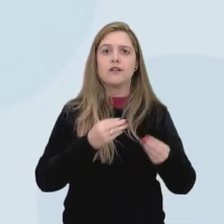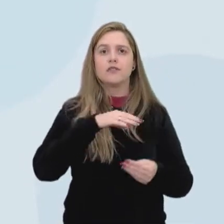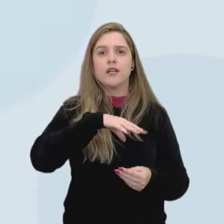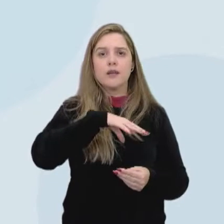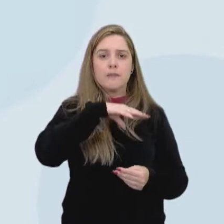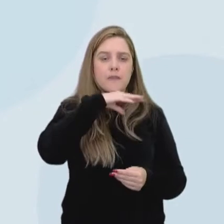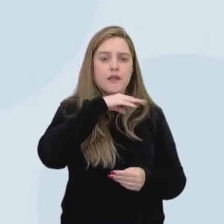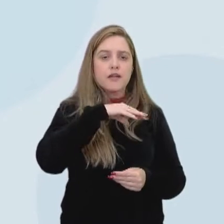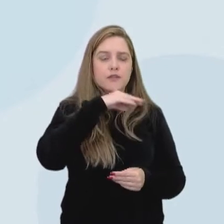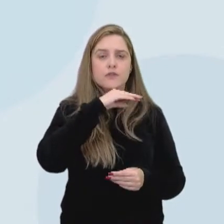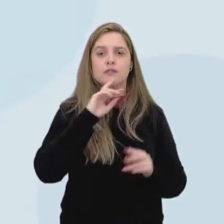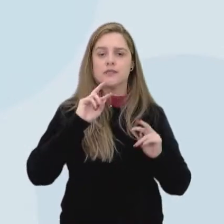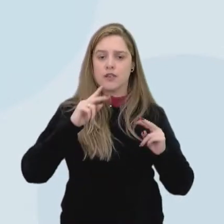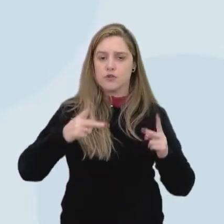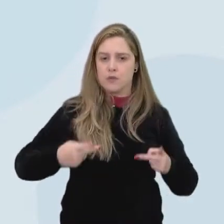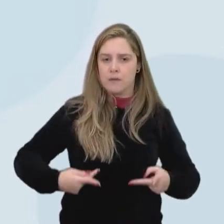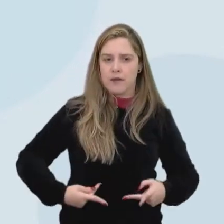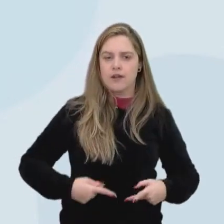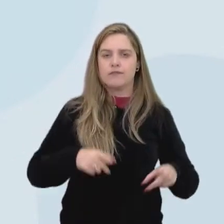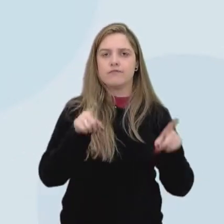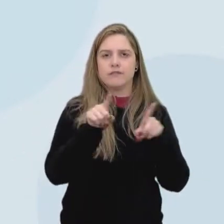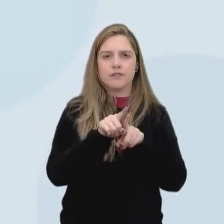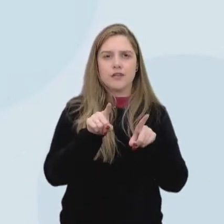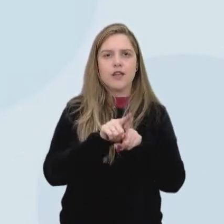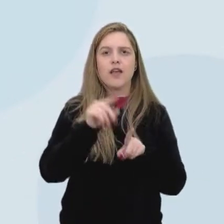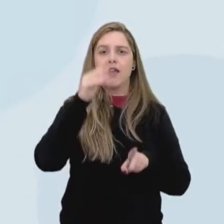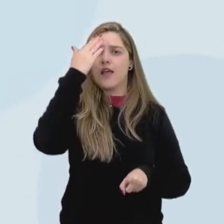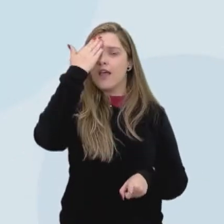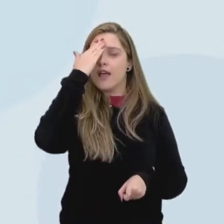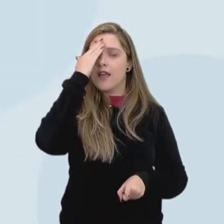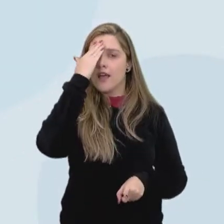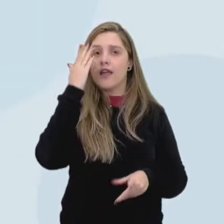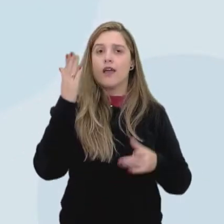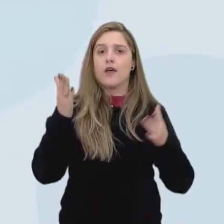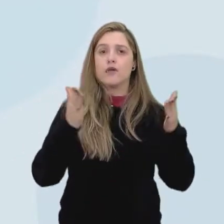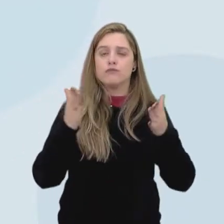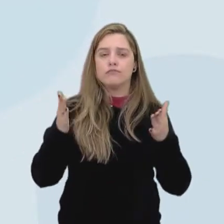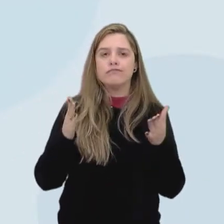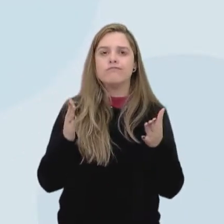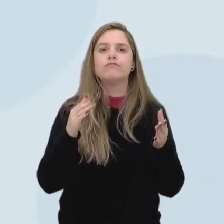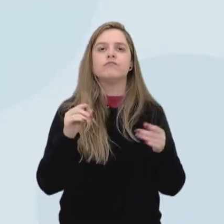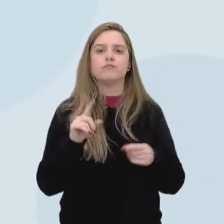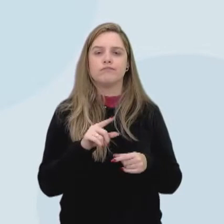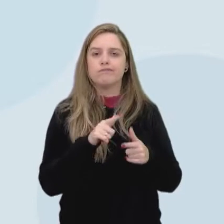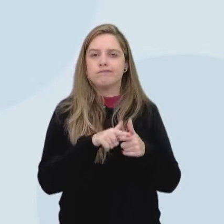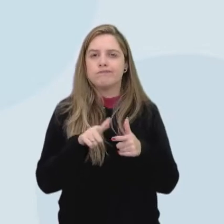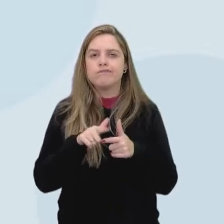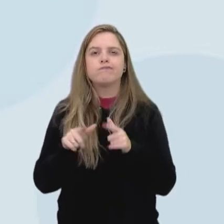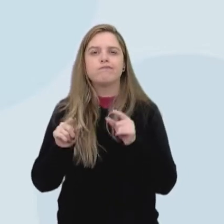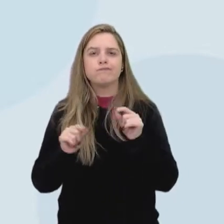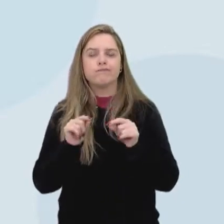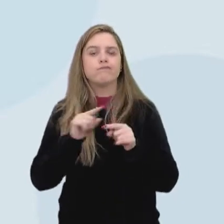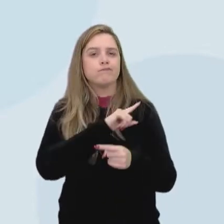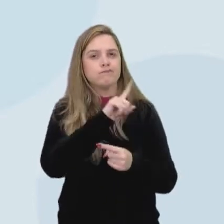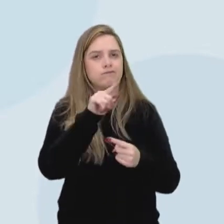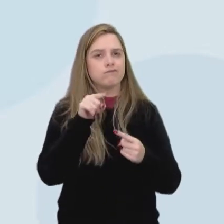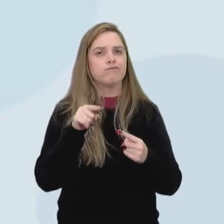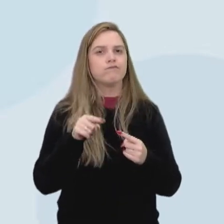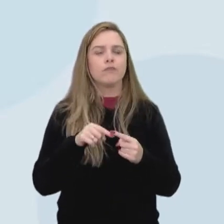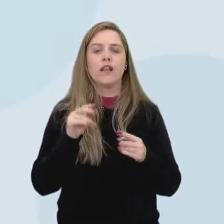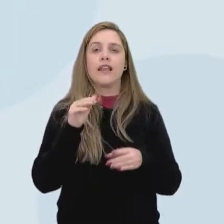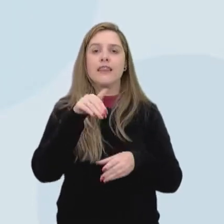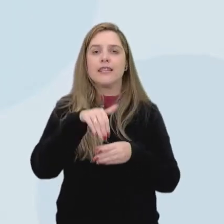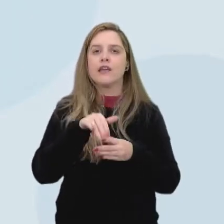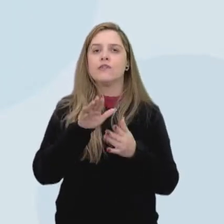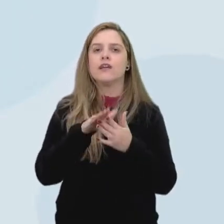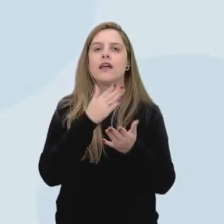plantas, para os seres humanos, e entender aí possíveis formas de solução. Dentro desse objetivo e dentro da nossa